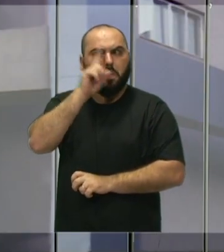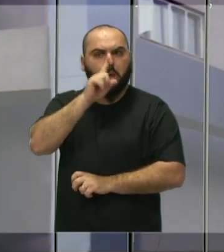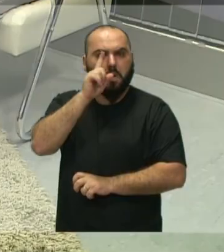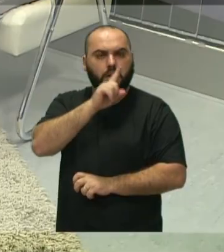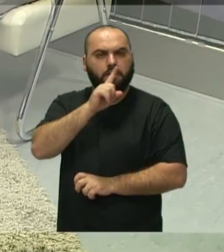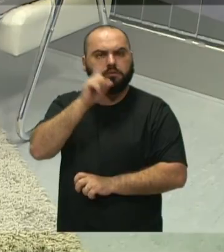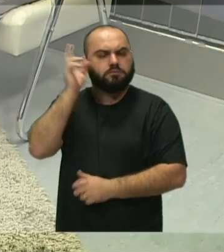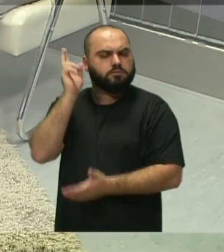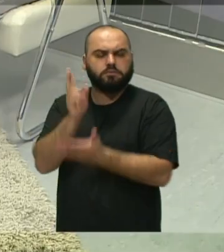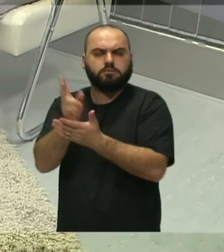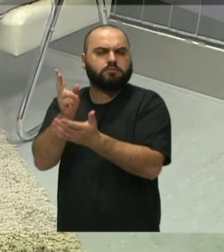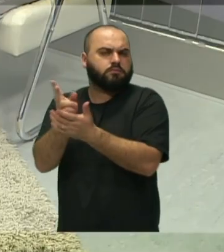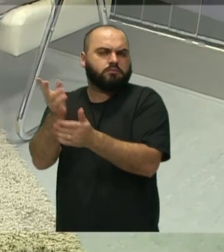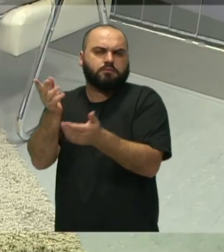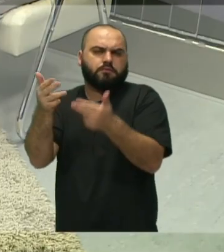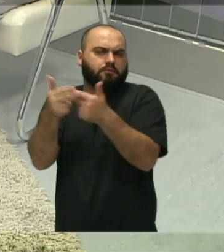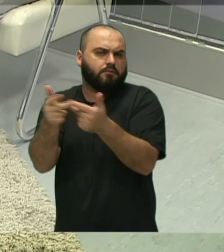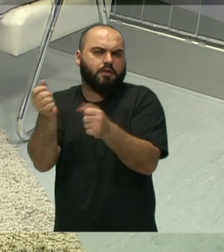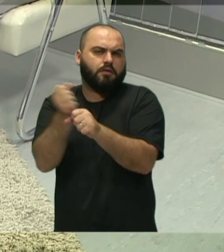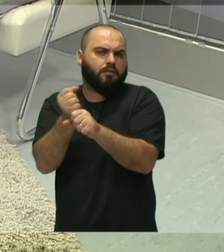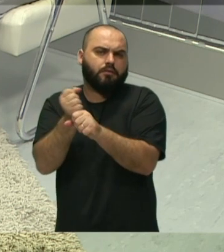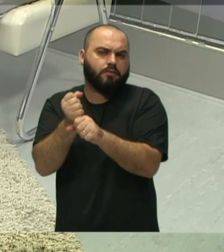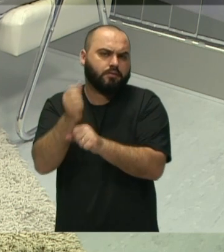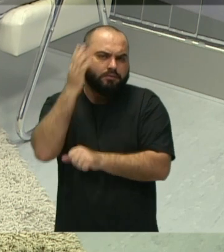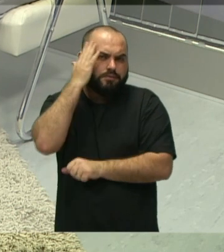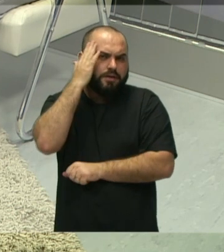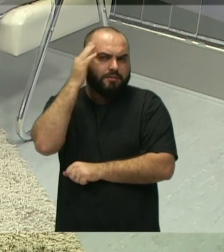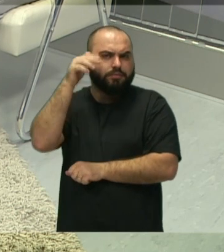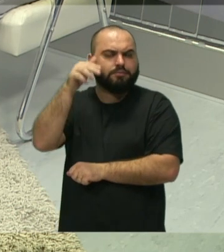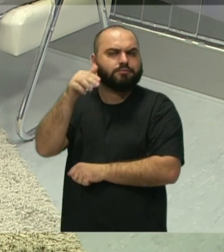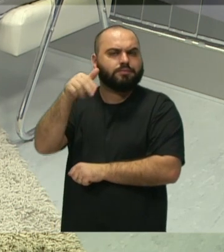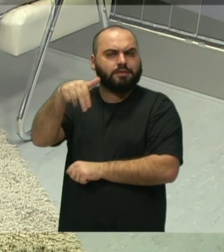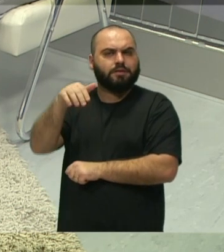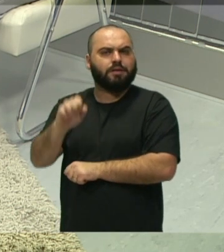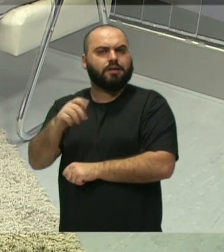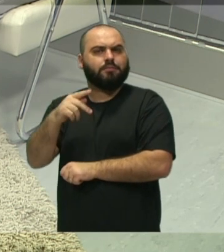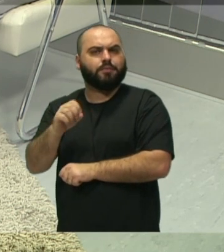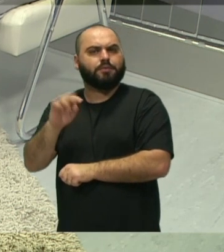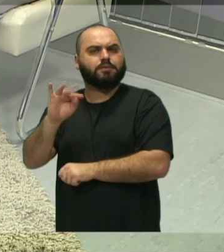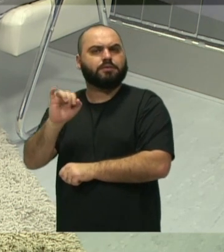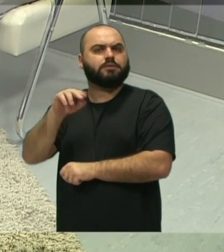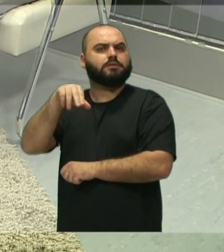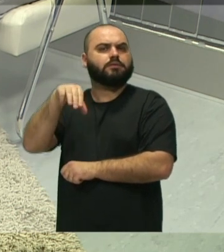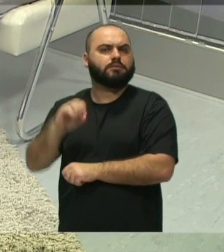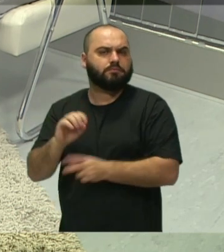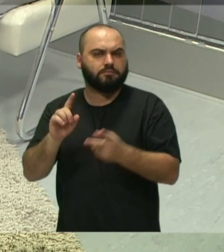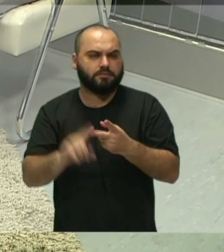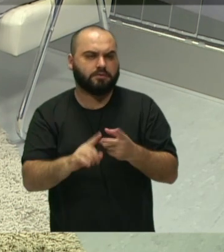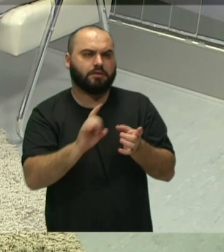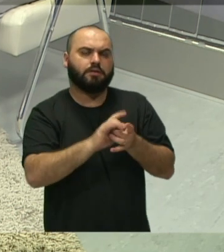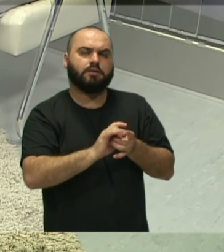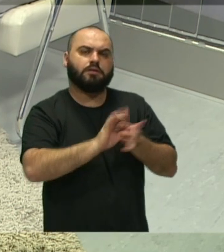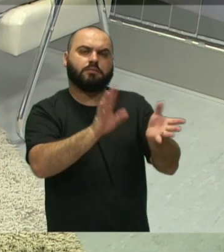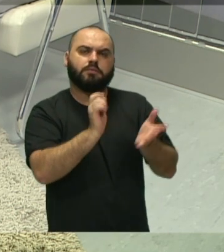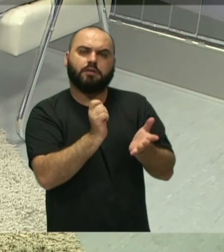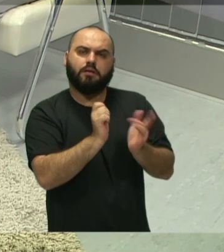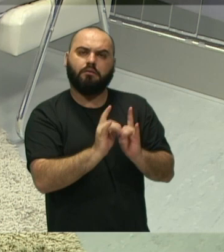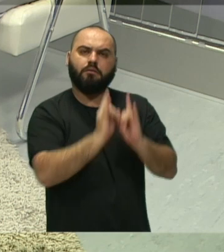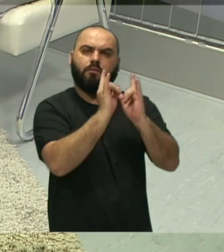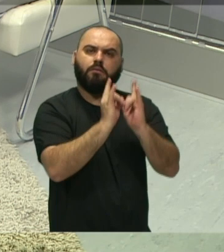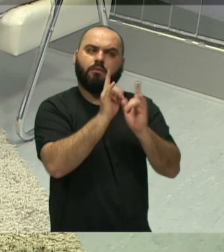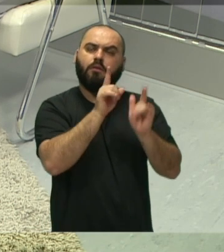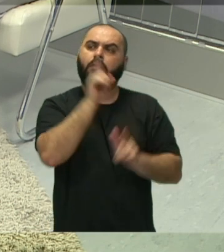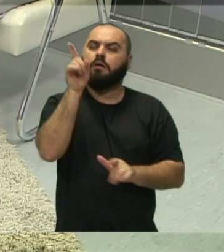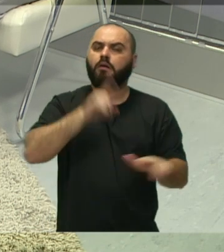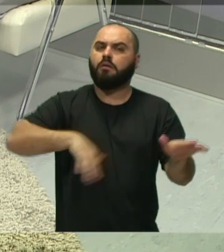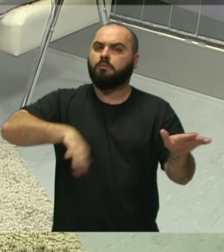isso. Em várias votações, como questões envolvendo nepotismo, questões envolvendo a liberação de construções na orla da Praia